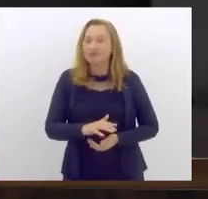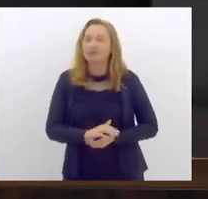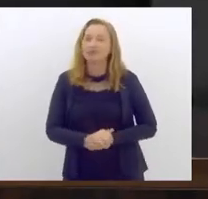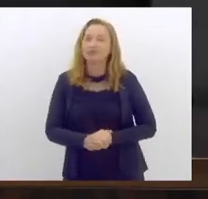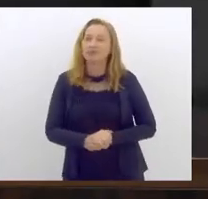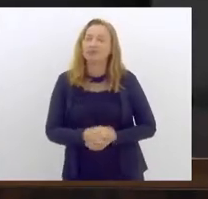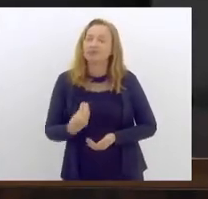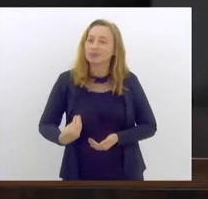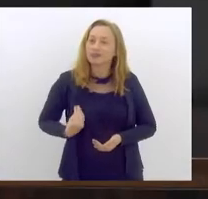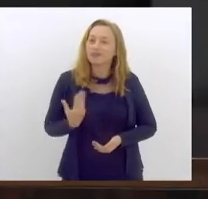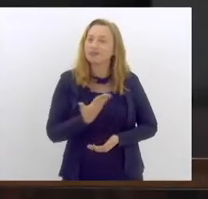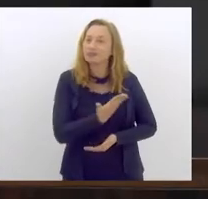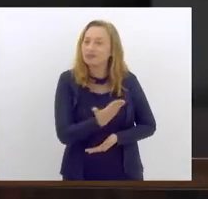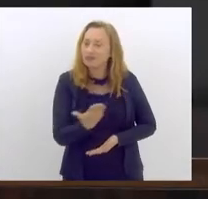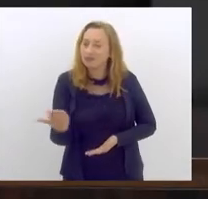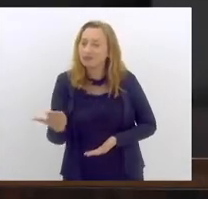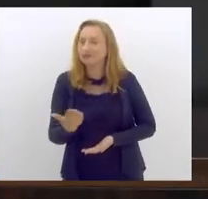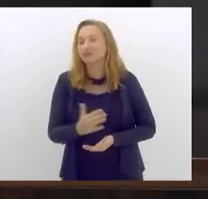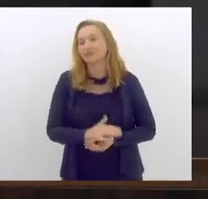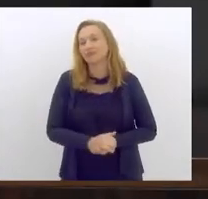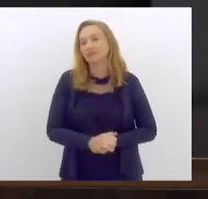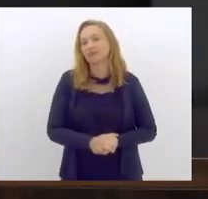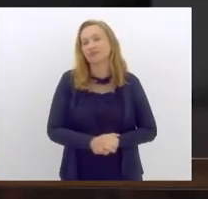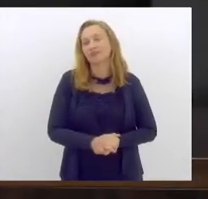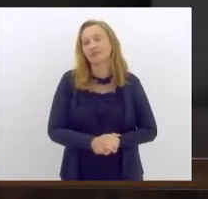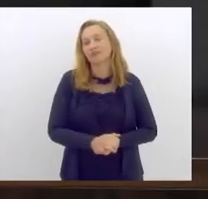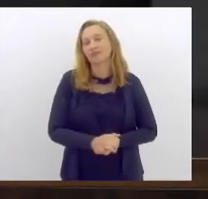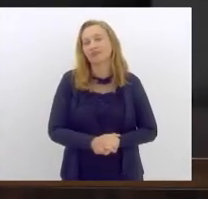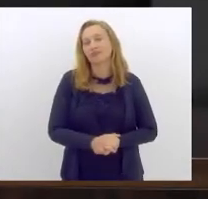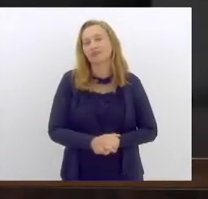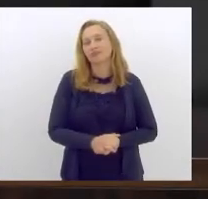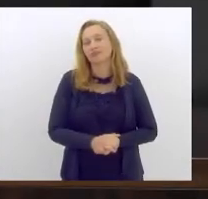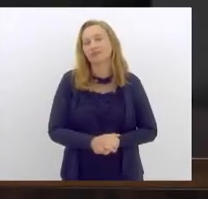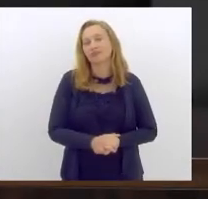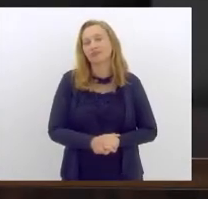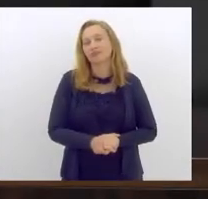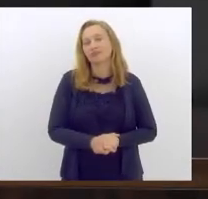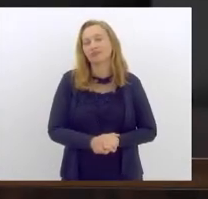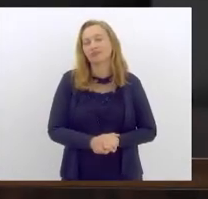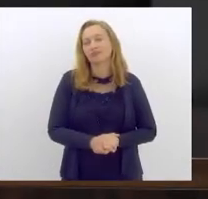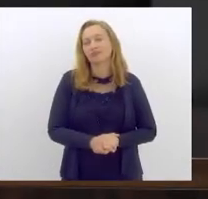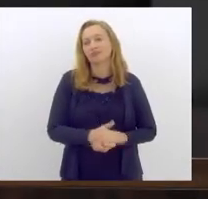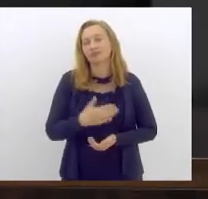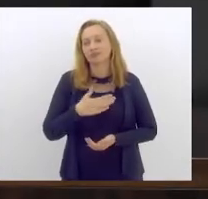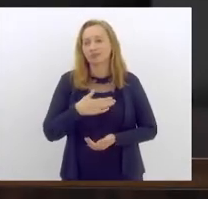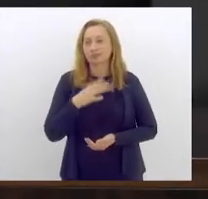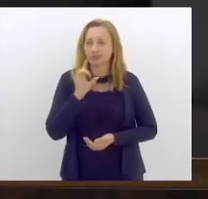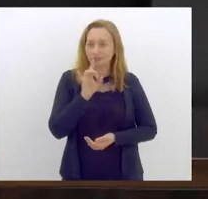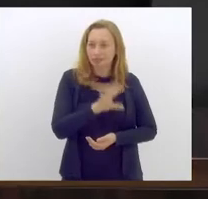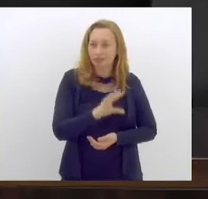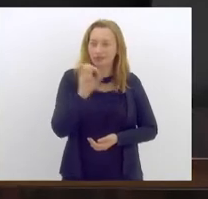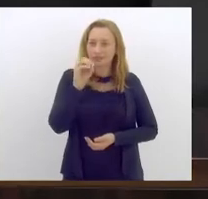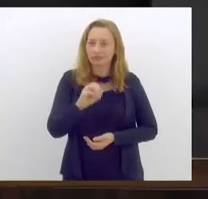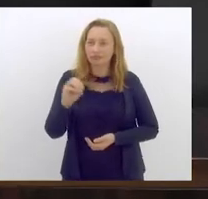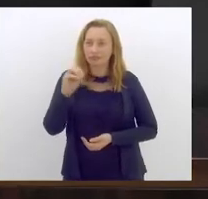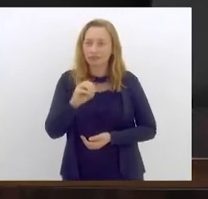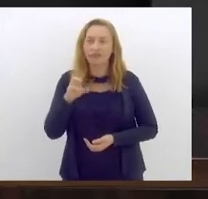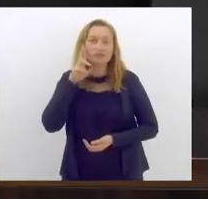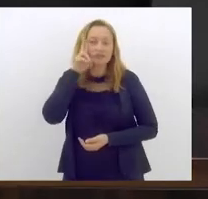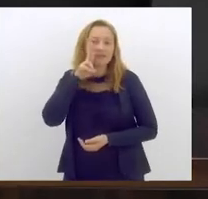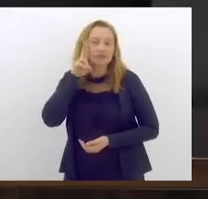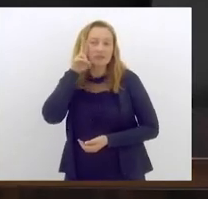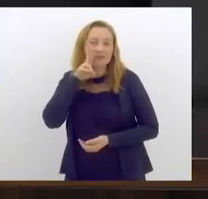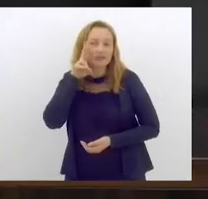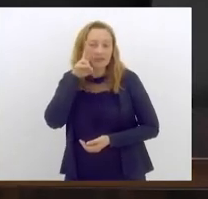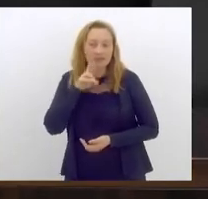a presença de todos o meu aqui dentro é um último outubro rosa e aí